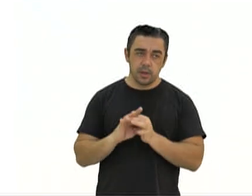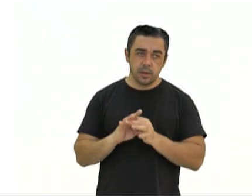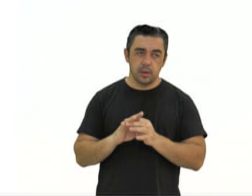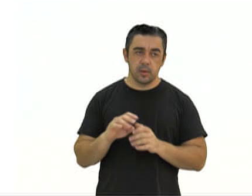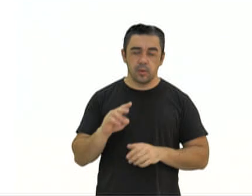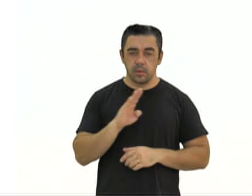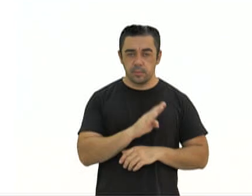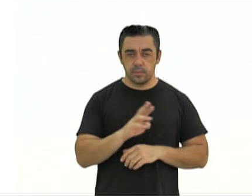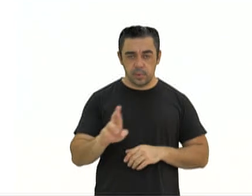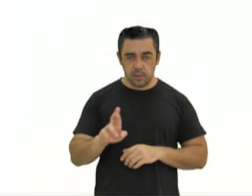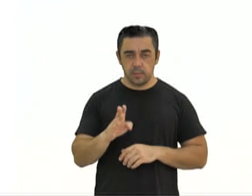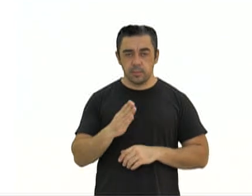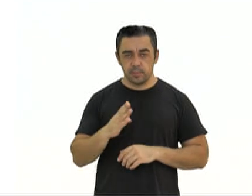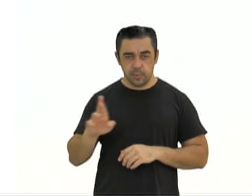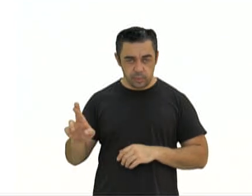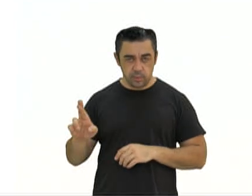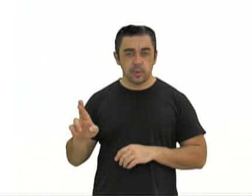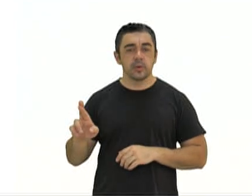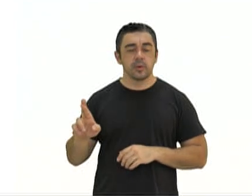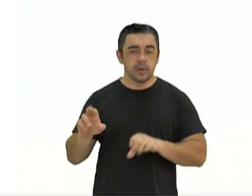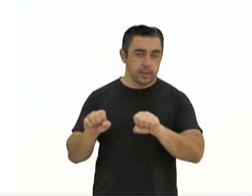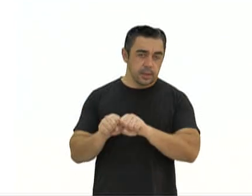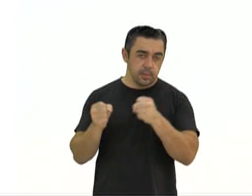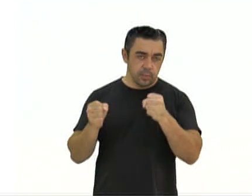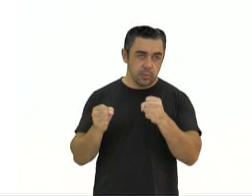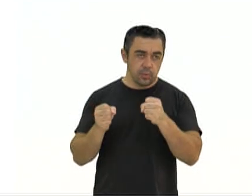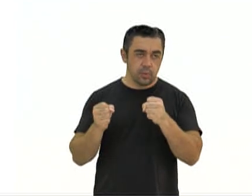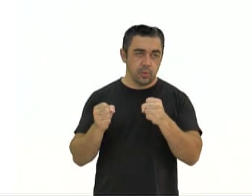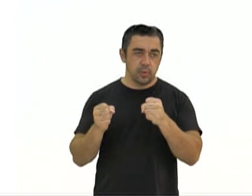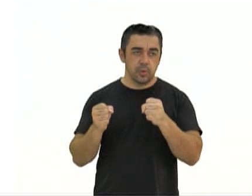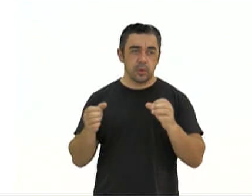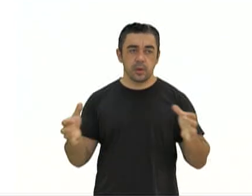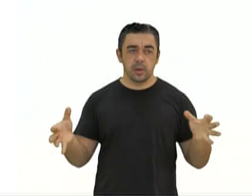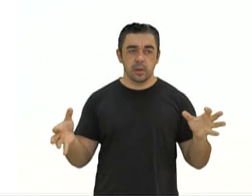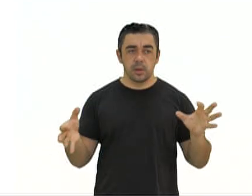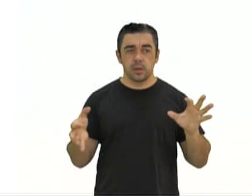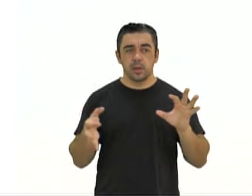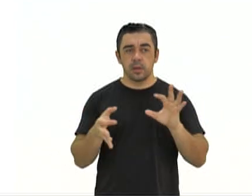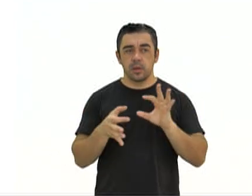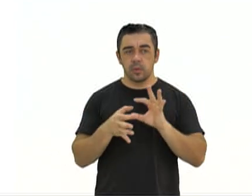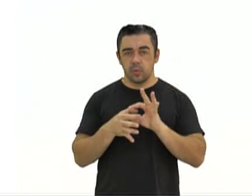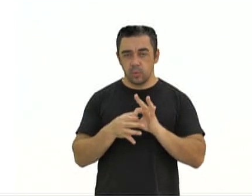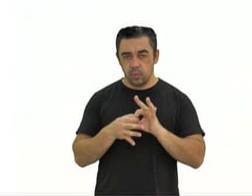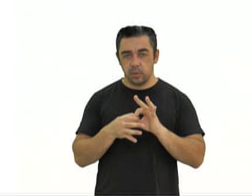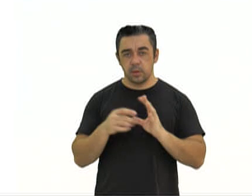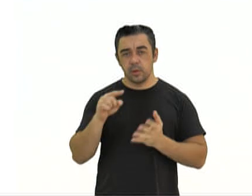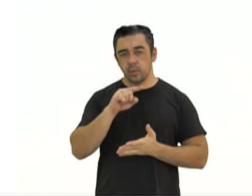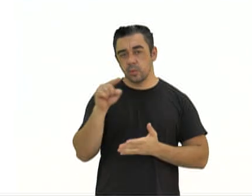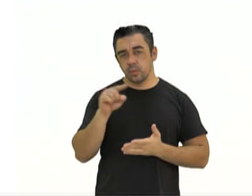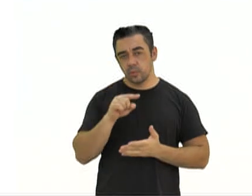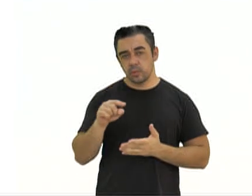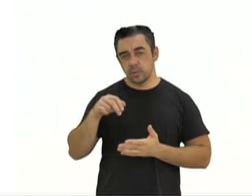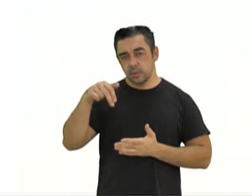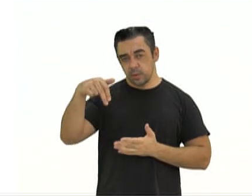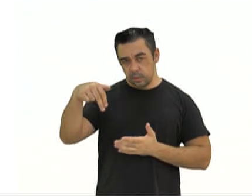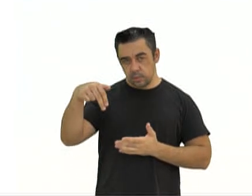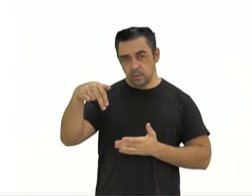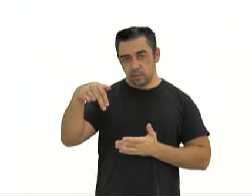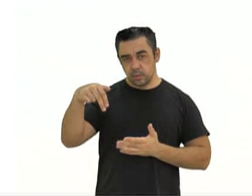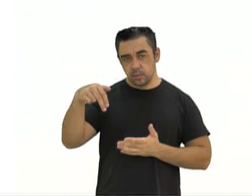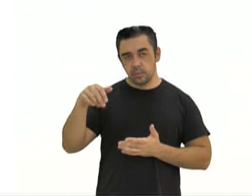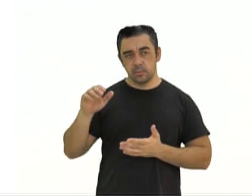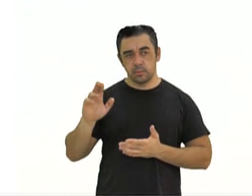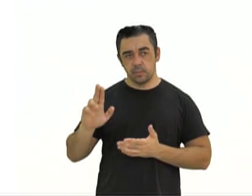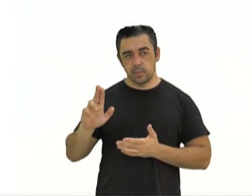foi quebrado, que foi desvinculado da minha cadeia carbônica, se junta, né, se liga ao zinco,